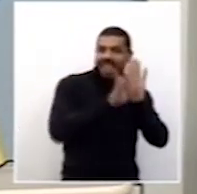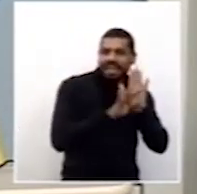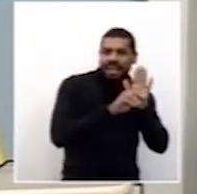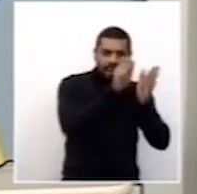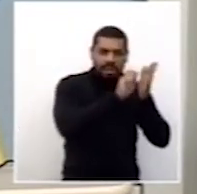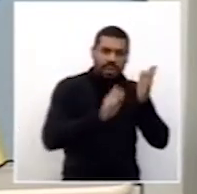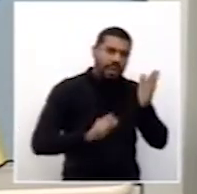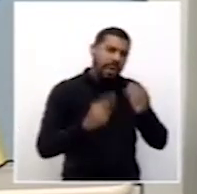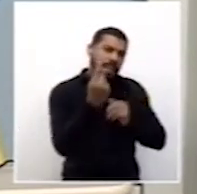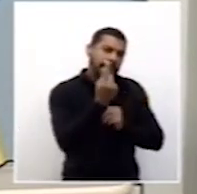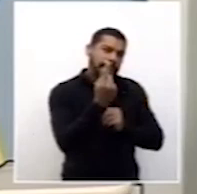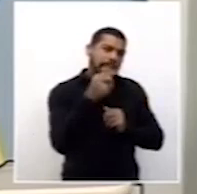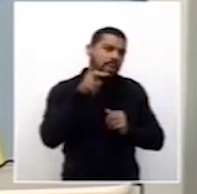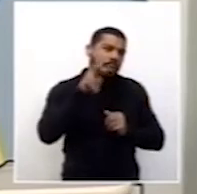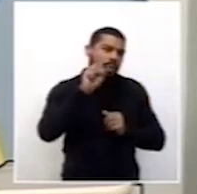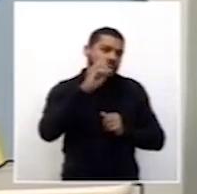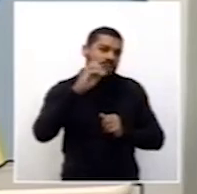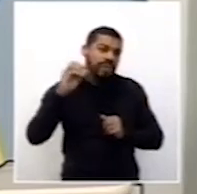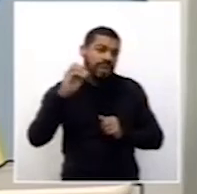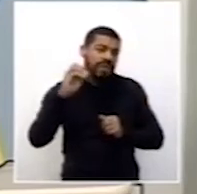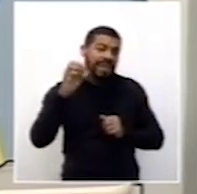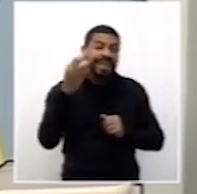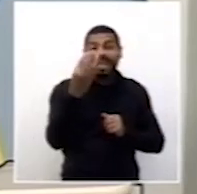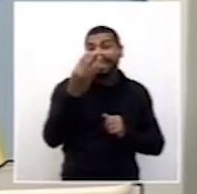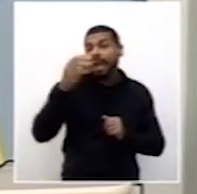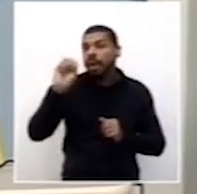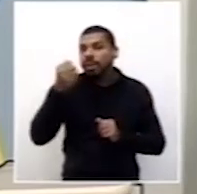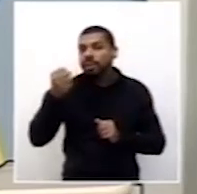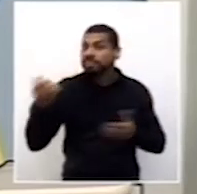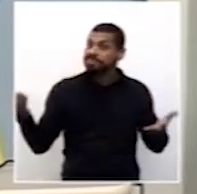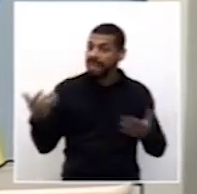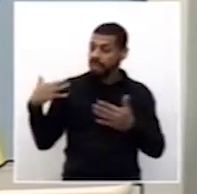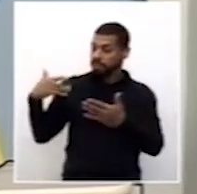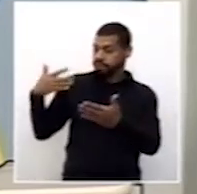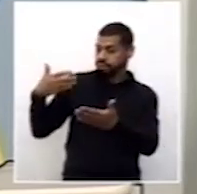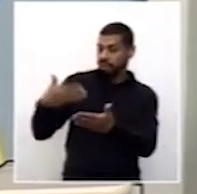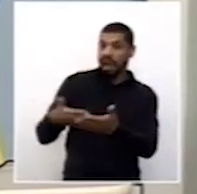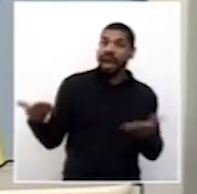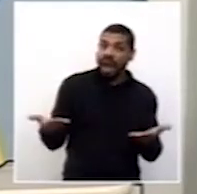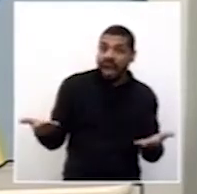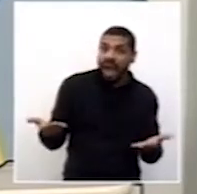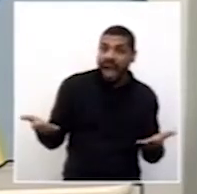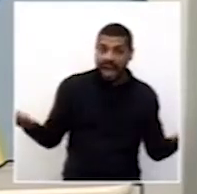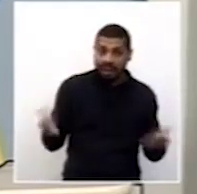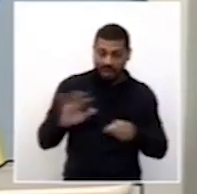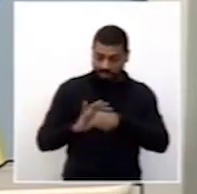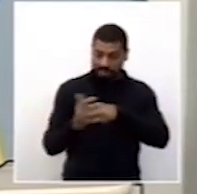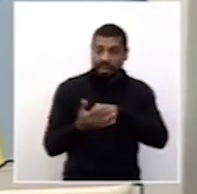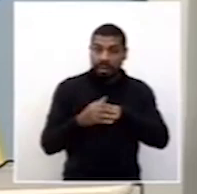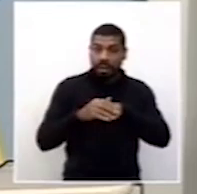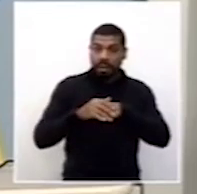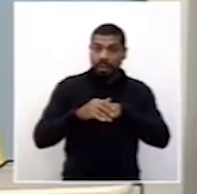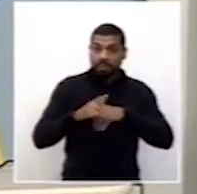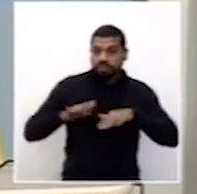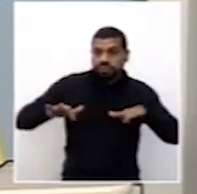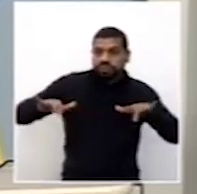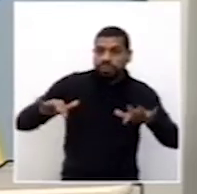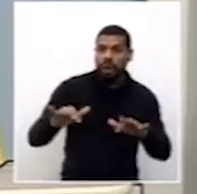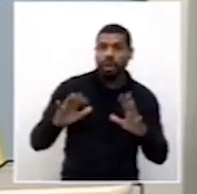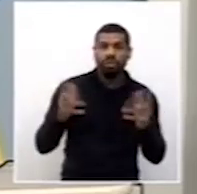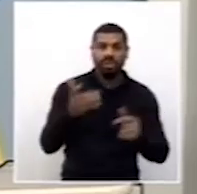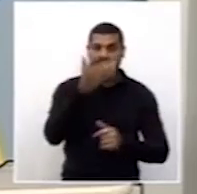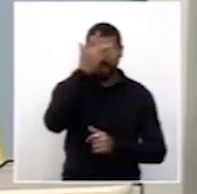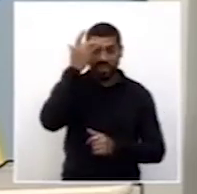escrito em 1838 é atual. Nós estamos vivendo um momento de pandemia, né, onde as